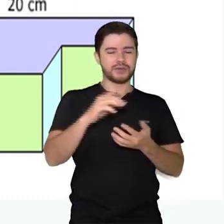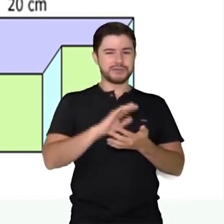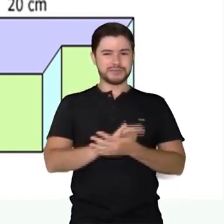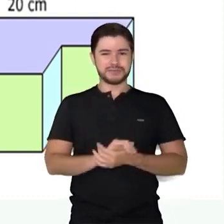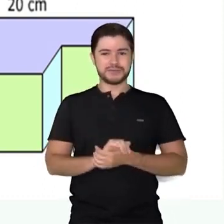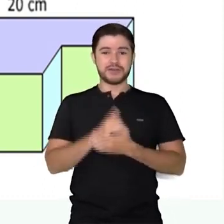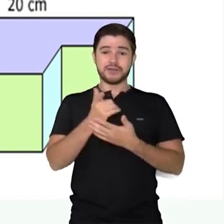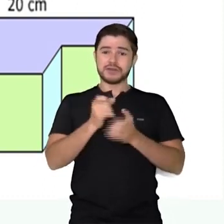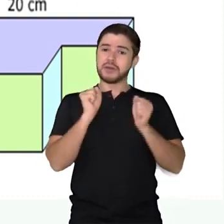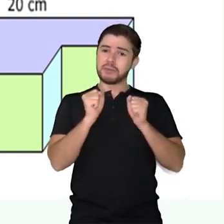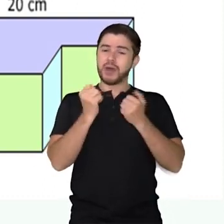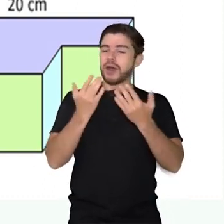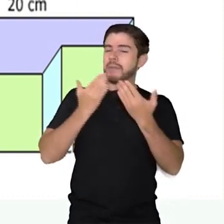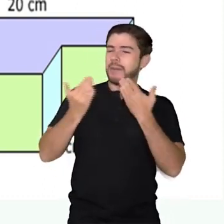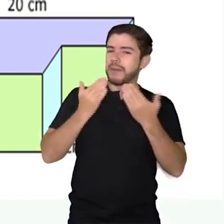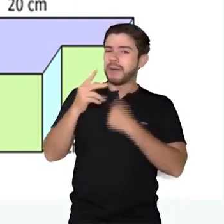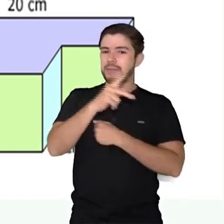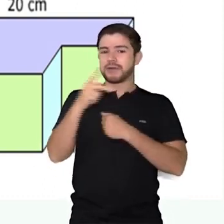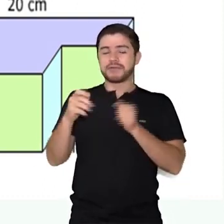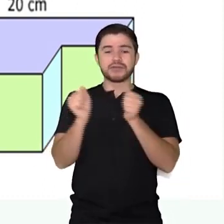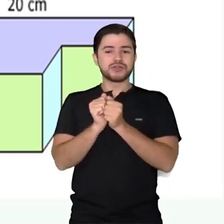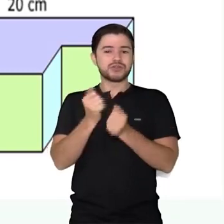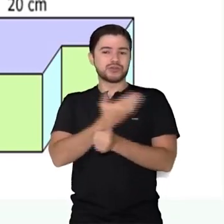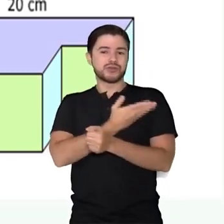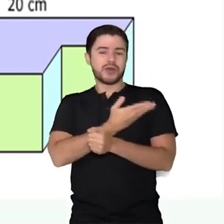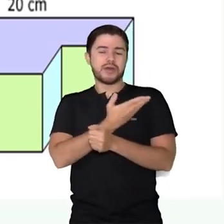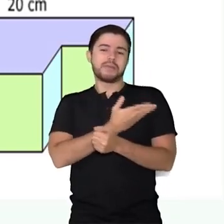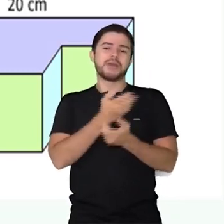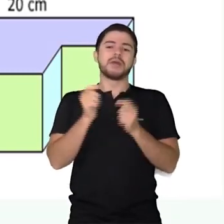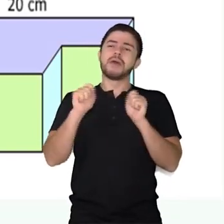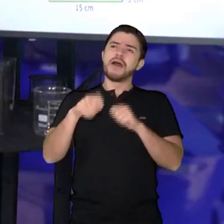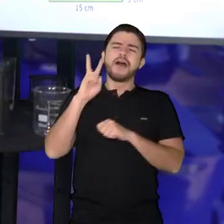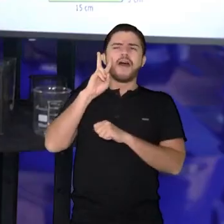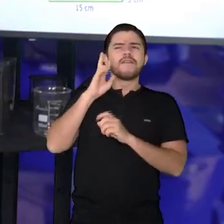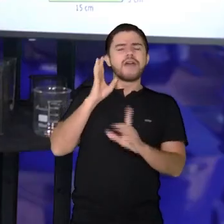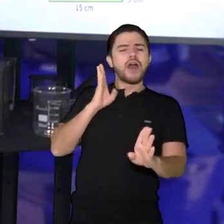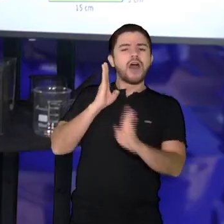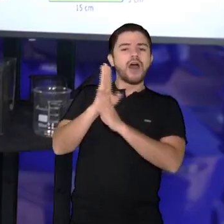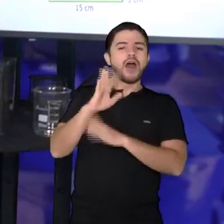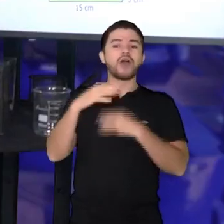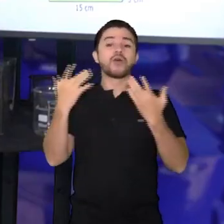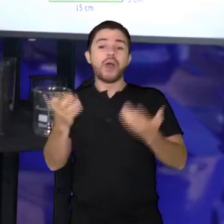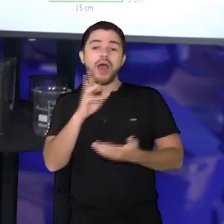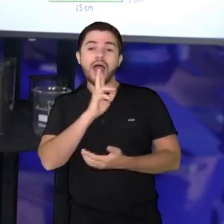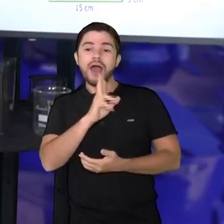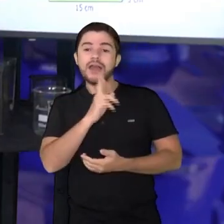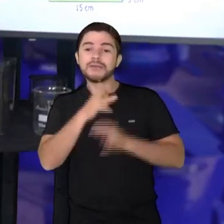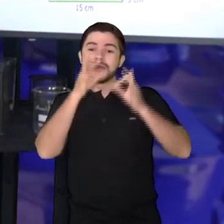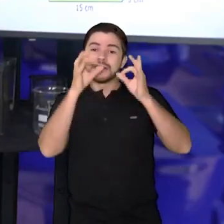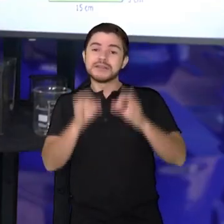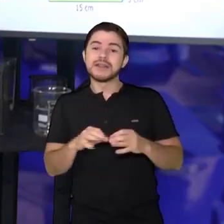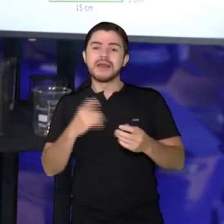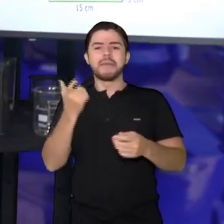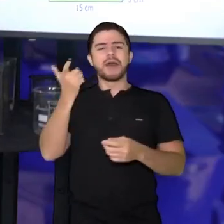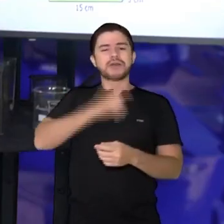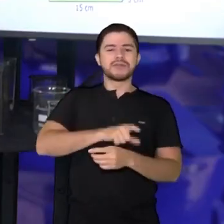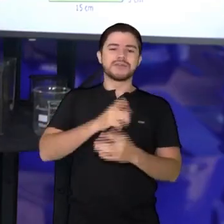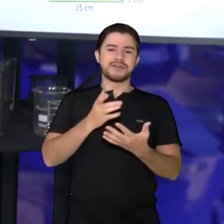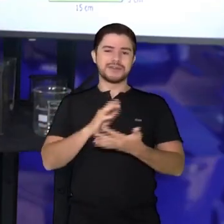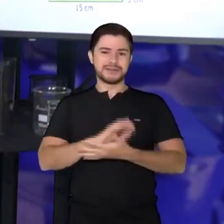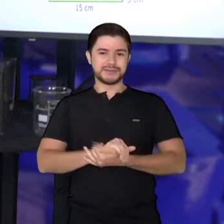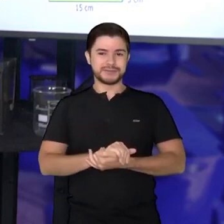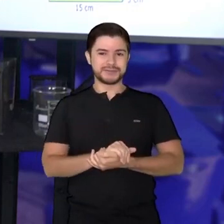frente. Você pode debater com o professor, com os colegas, para tentar verificar qual é a situação para